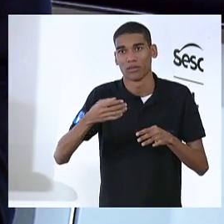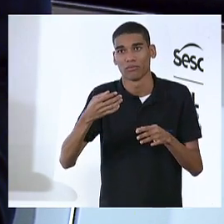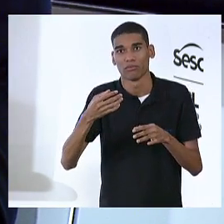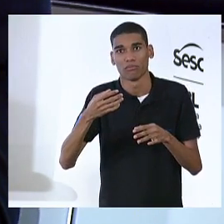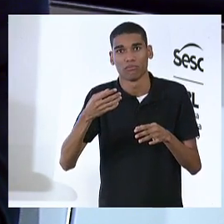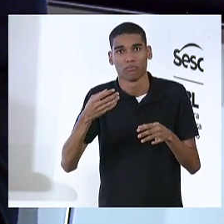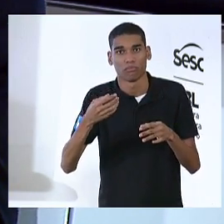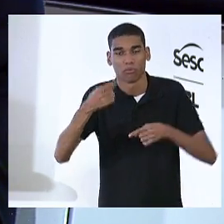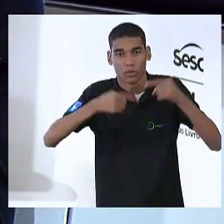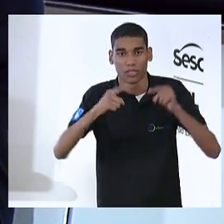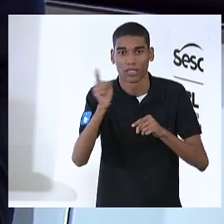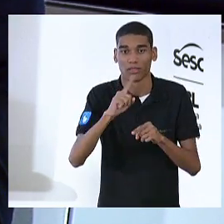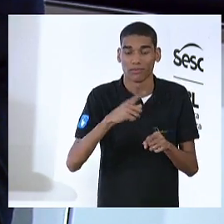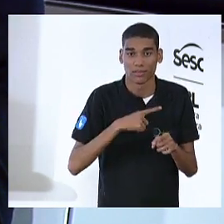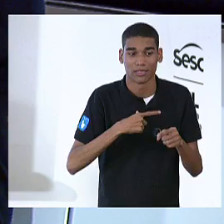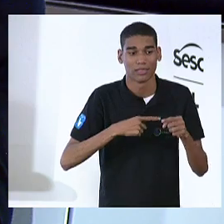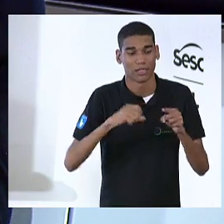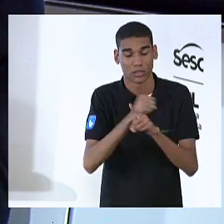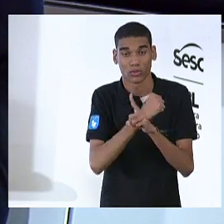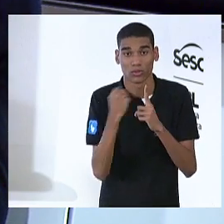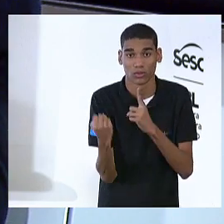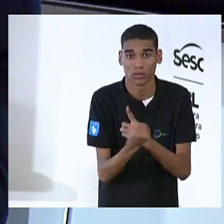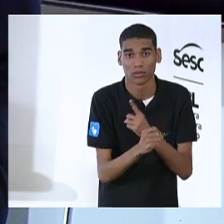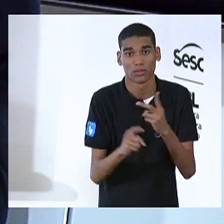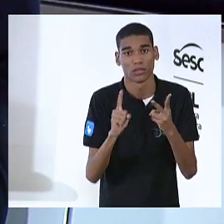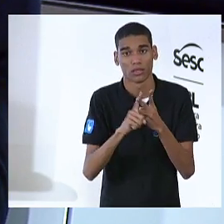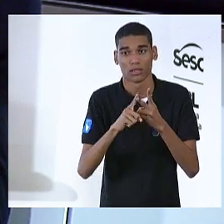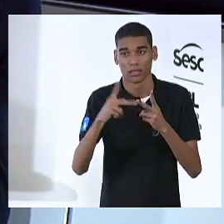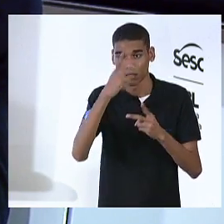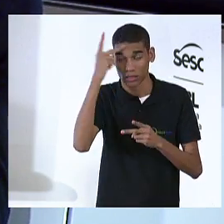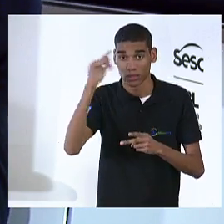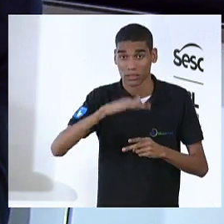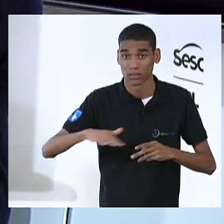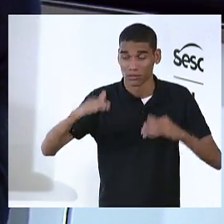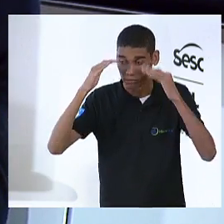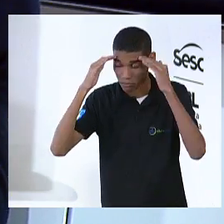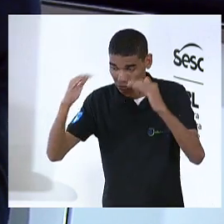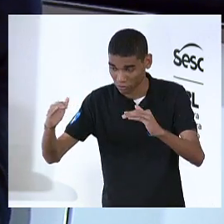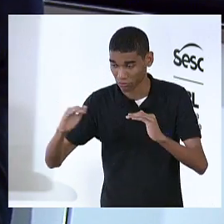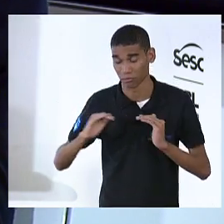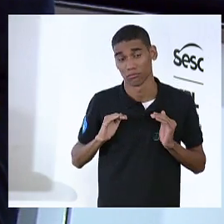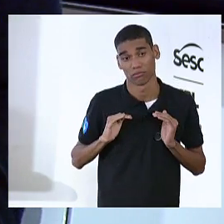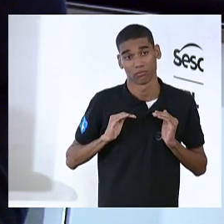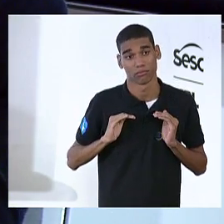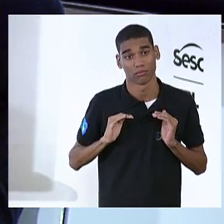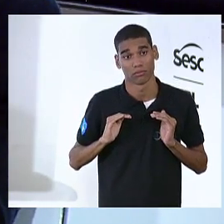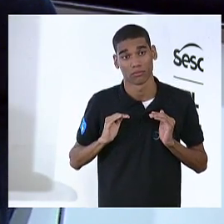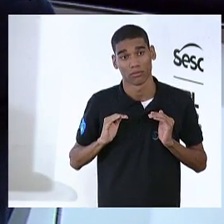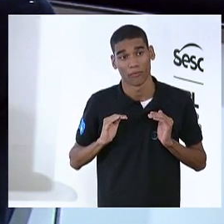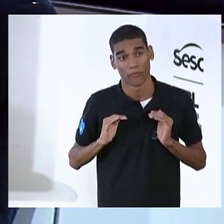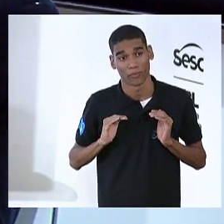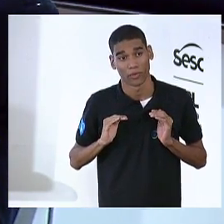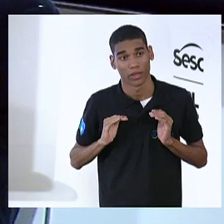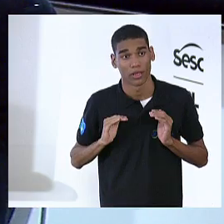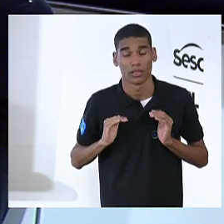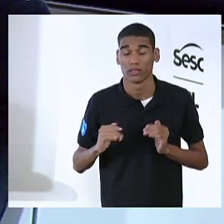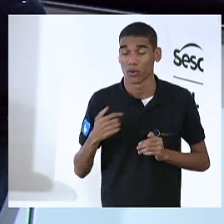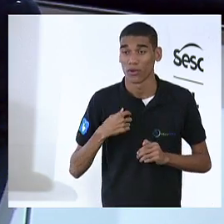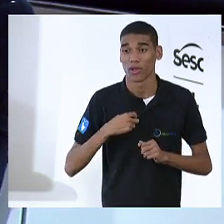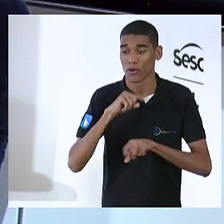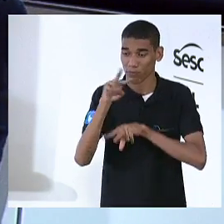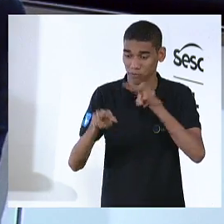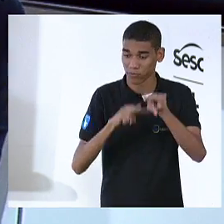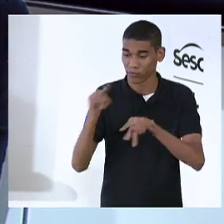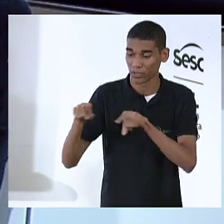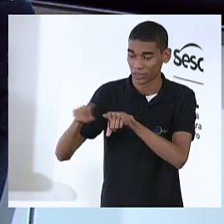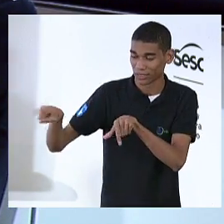democracia social. Certo? Das pessoas serem respeitadas, se respeitarem umas às outras. Então, da maneira como eu vejo, esse